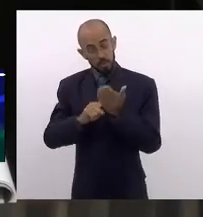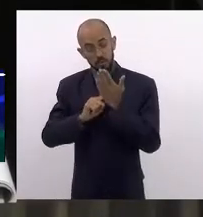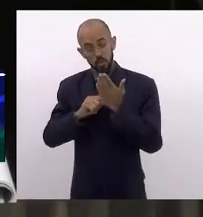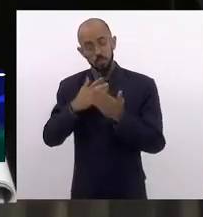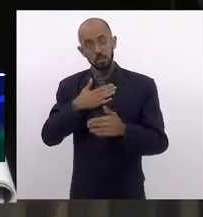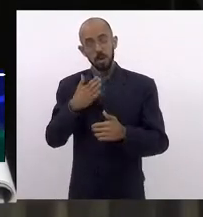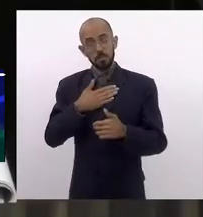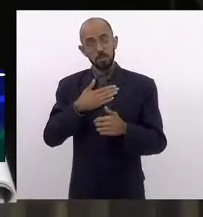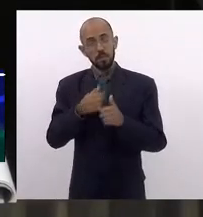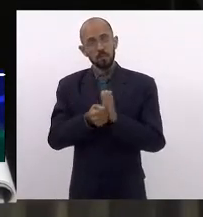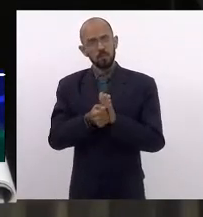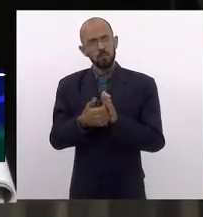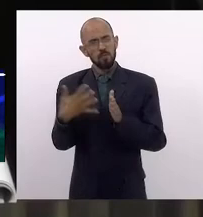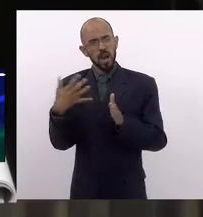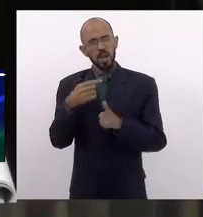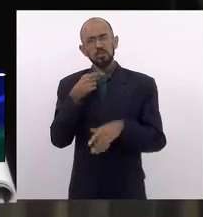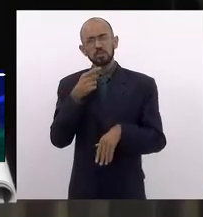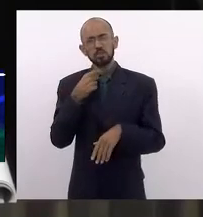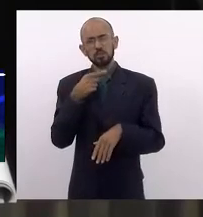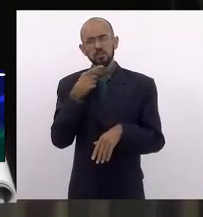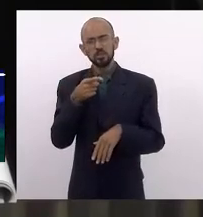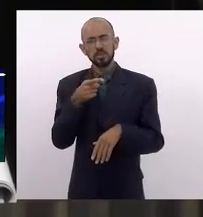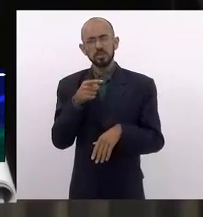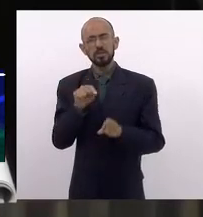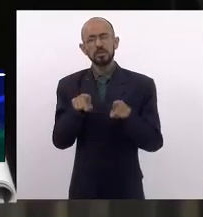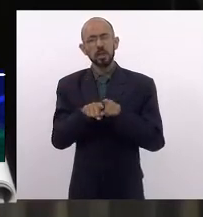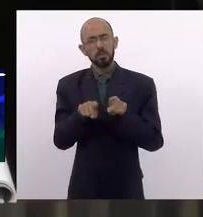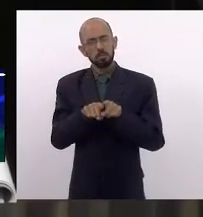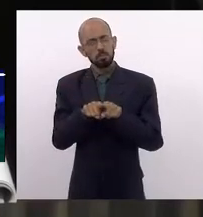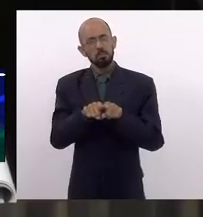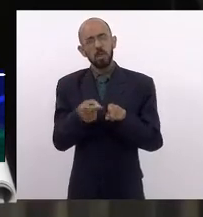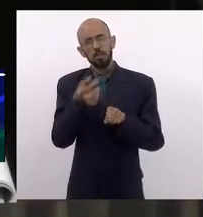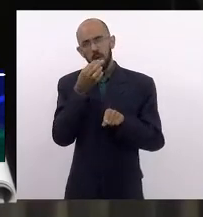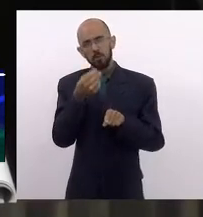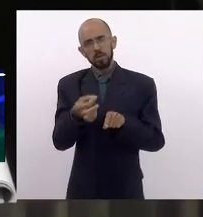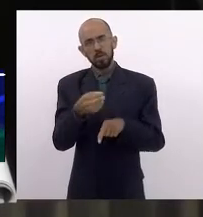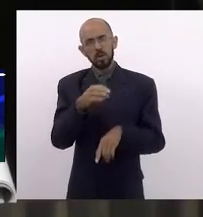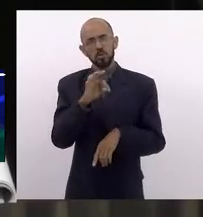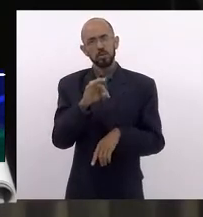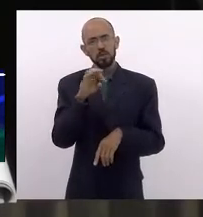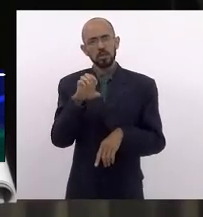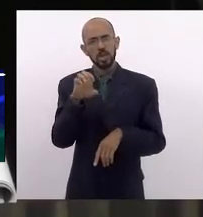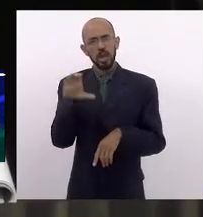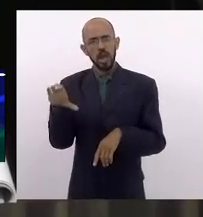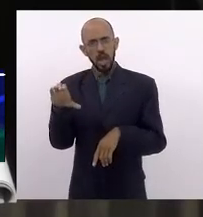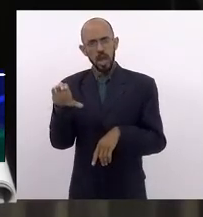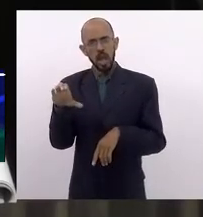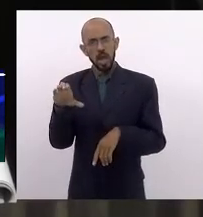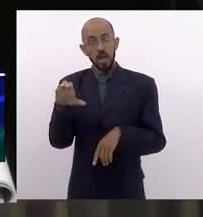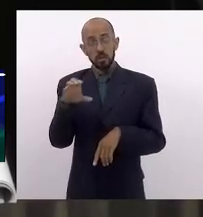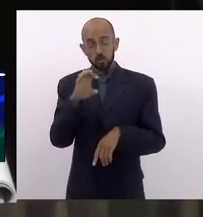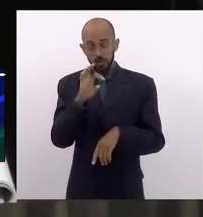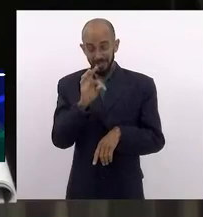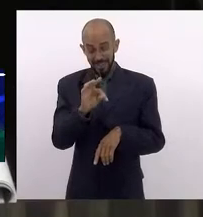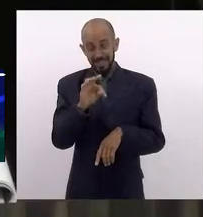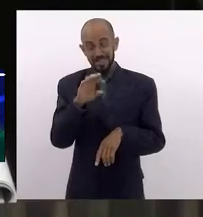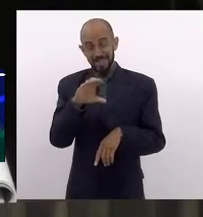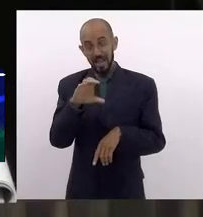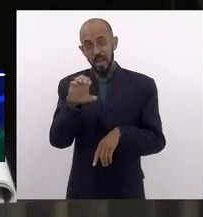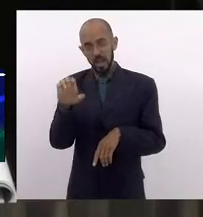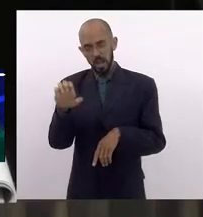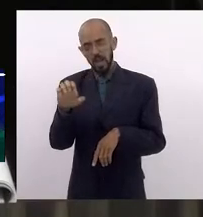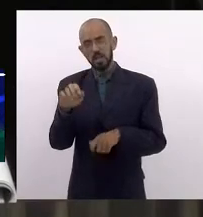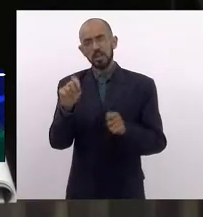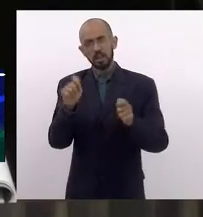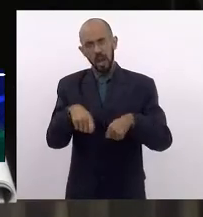uma série de questionamentos inclusive um parecer do Tribunal de Contas que a princípio poderia ser feita essa forma e